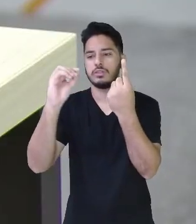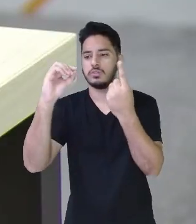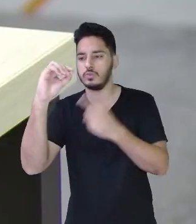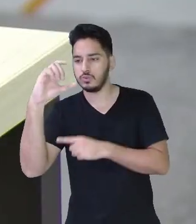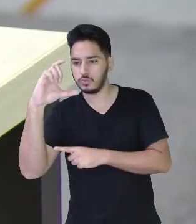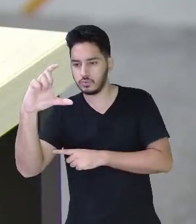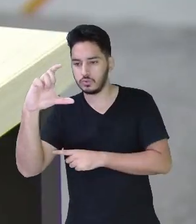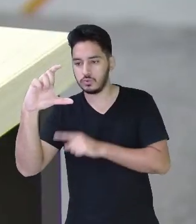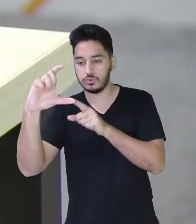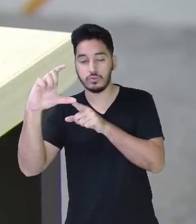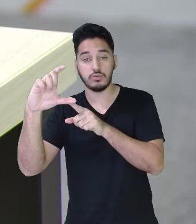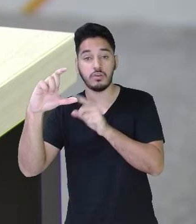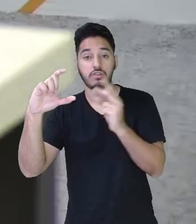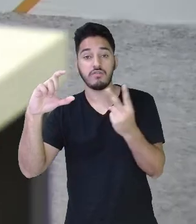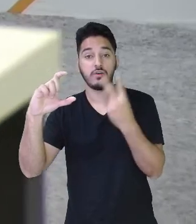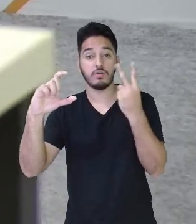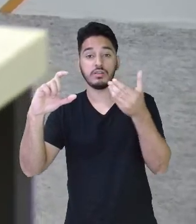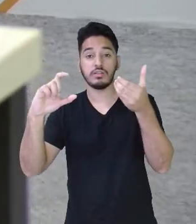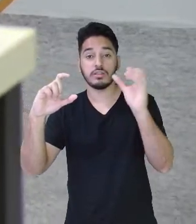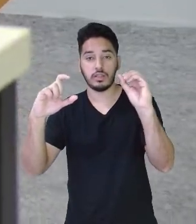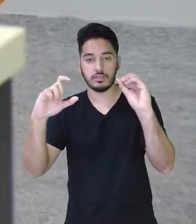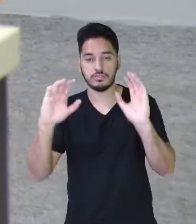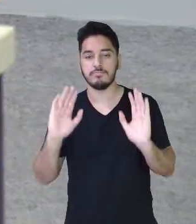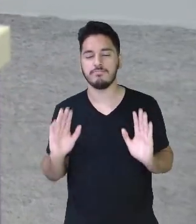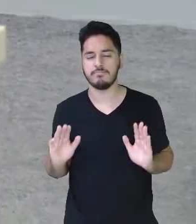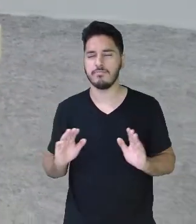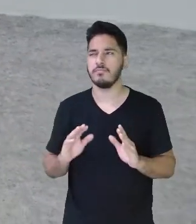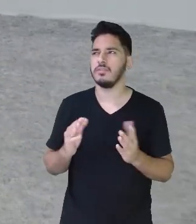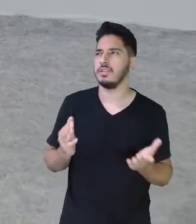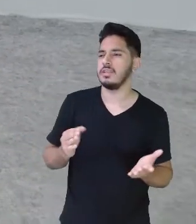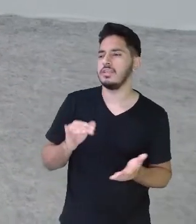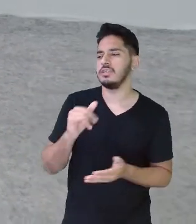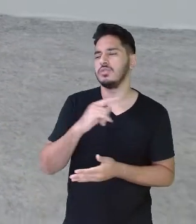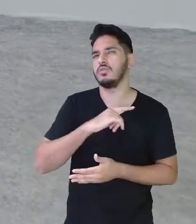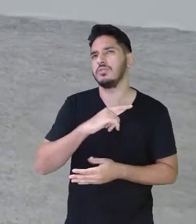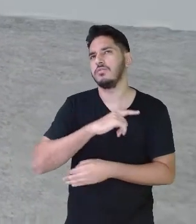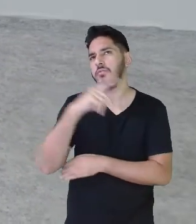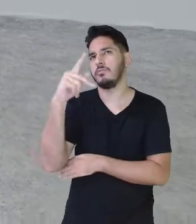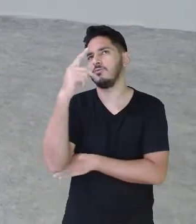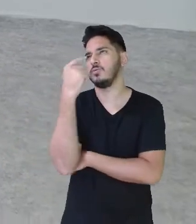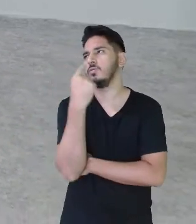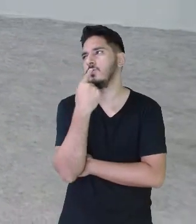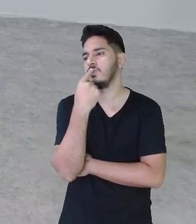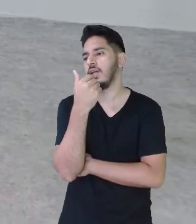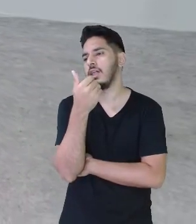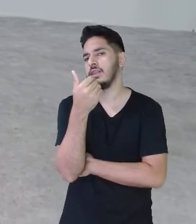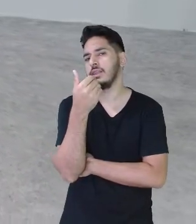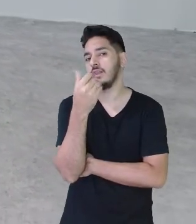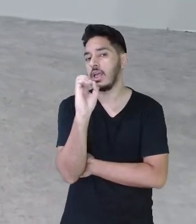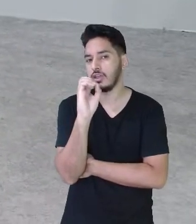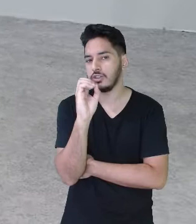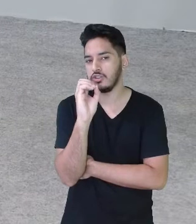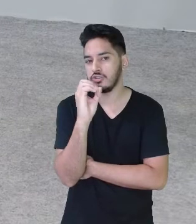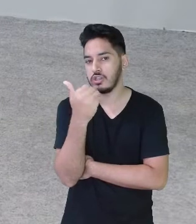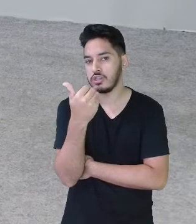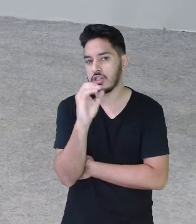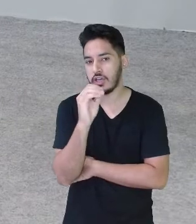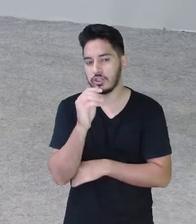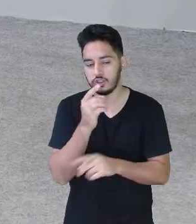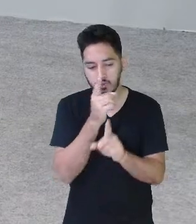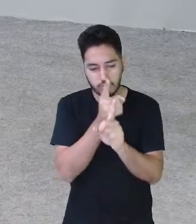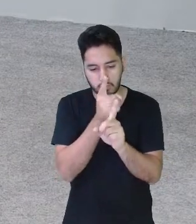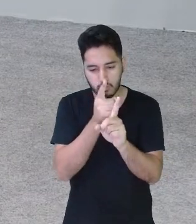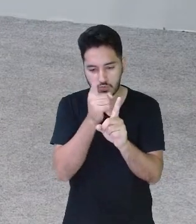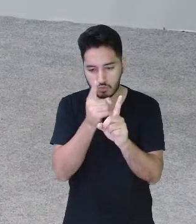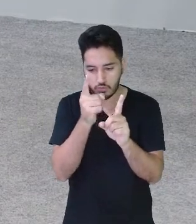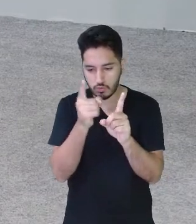aqui já vale 10. E se eu tivesse, professora, 10 palitinhos desse?